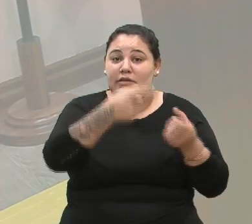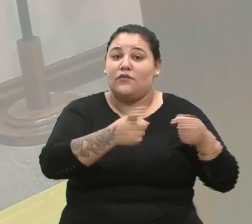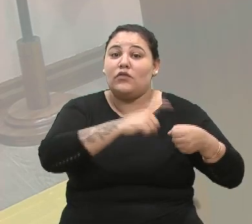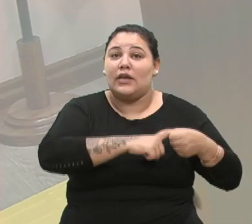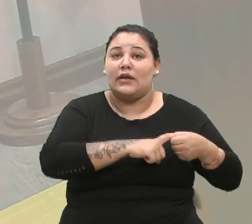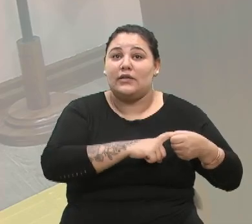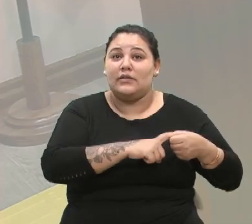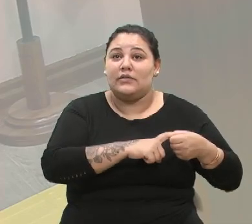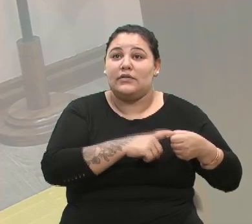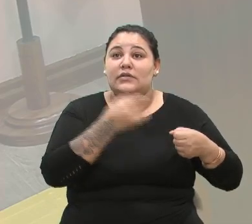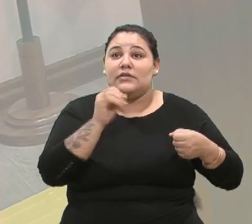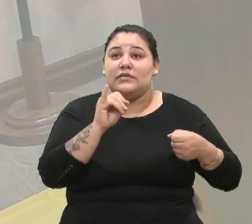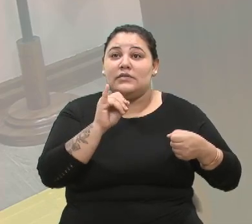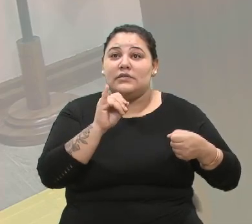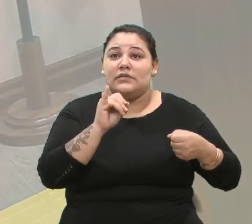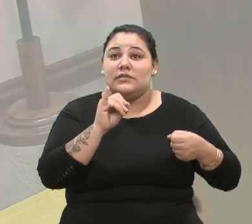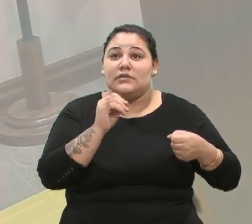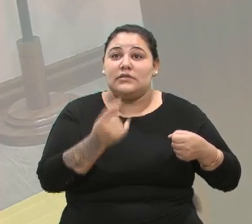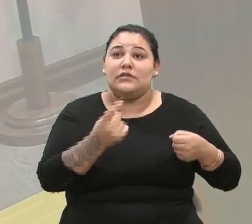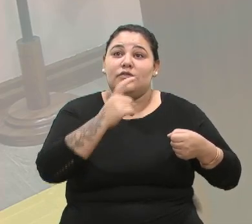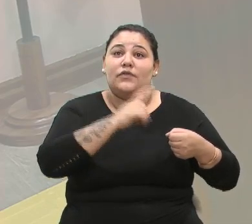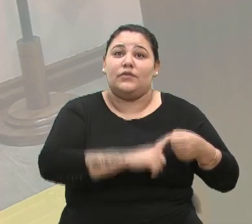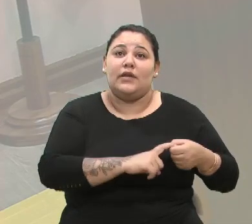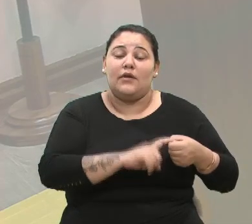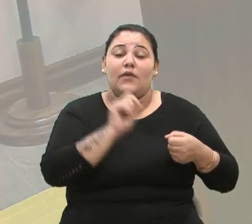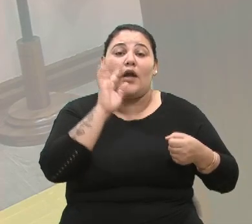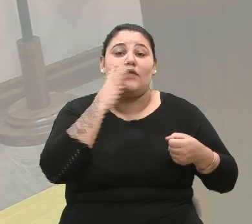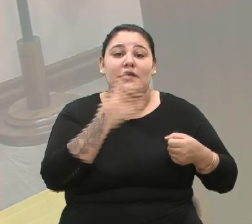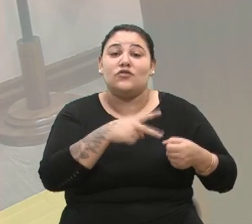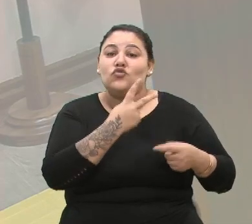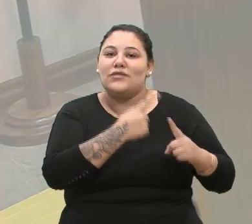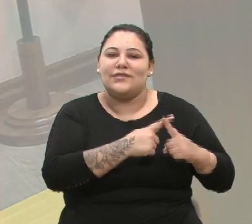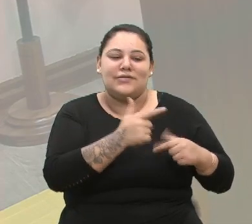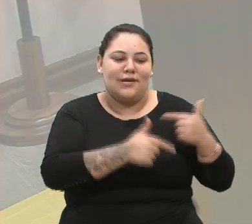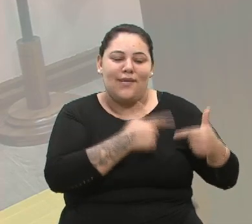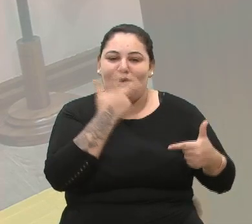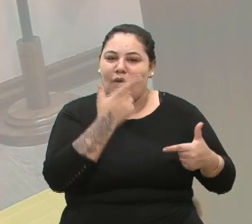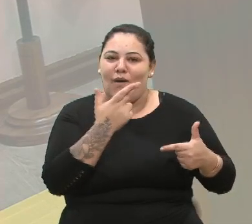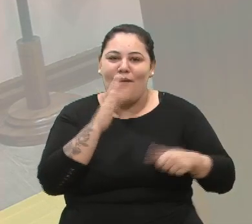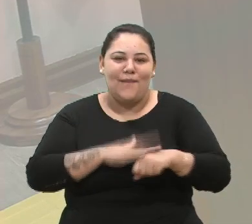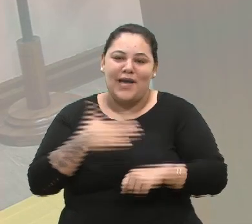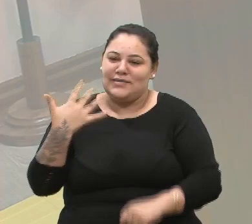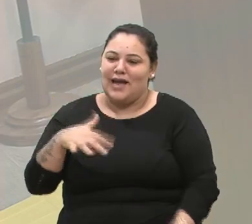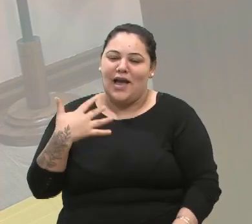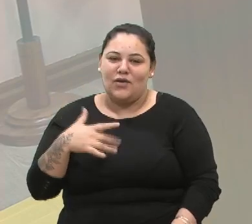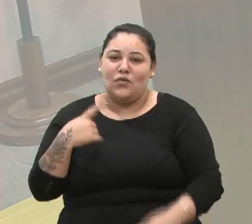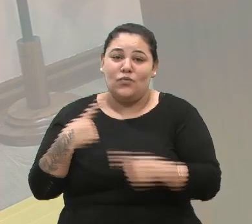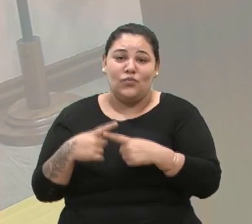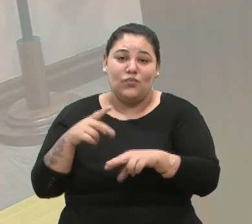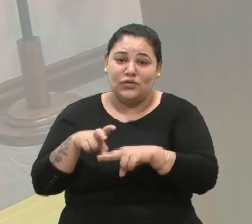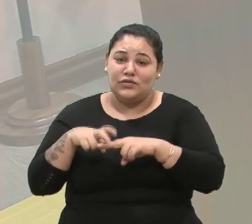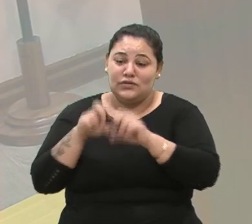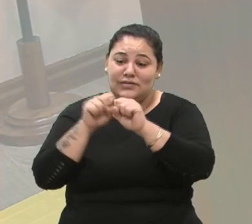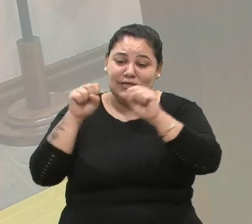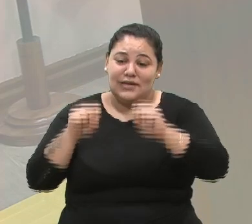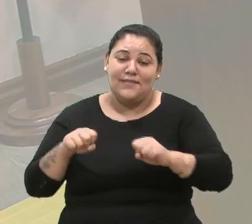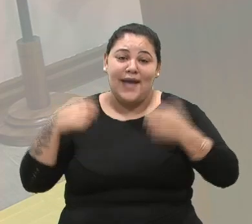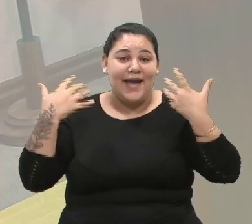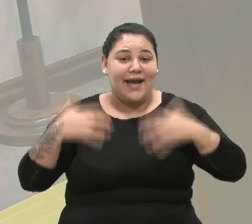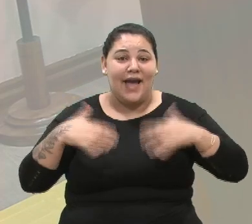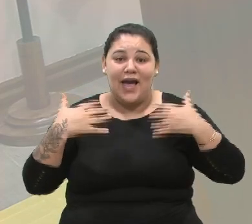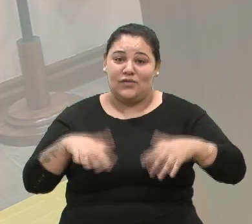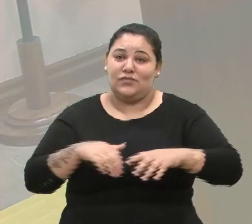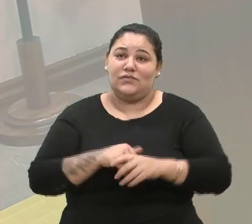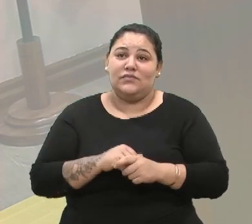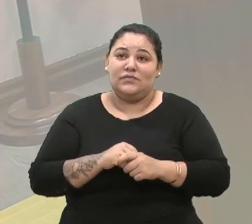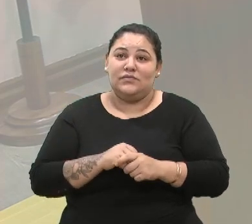2 vezes. 2 vezes o mesmo serviço, mais custo. Por isso que o sistema operacional fica cada vez mais caro. E cada vez mais